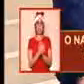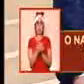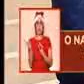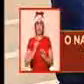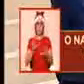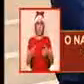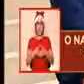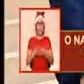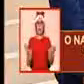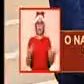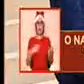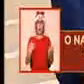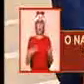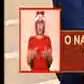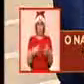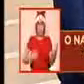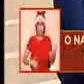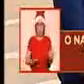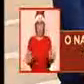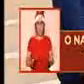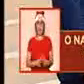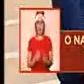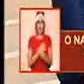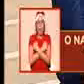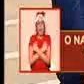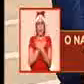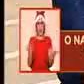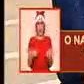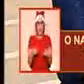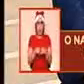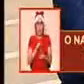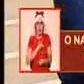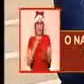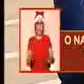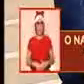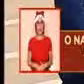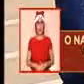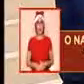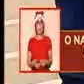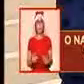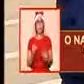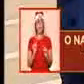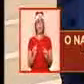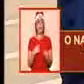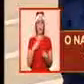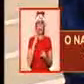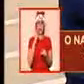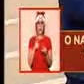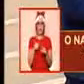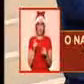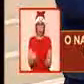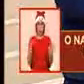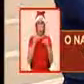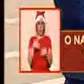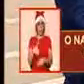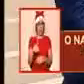à minha malta, à minha banda toda, aquele abraço do humano querido. Olha, e parabéns pelo teu... Sei que vais lançar um